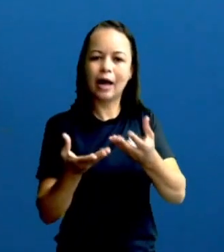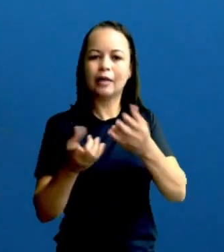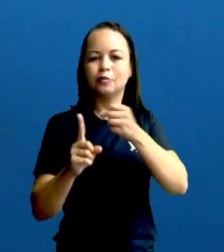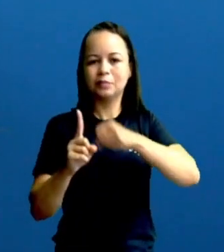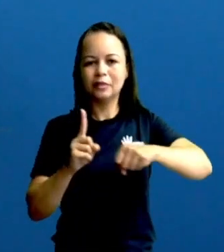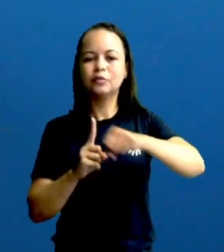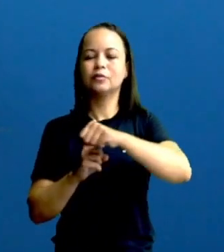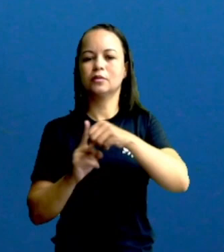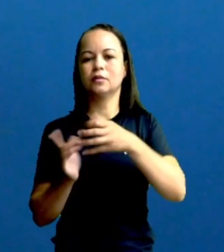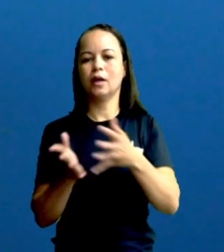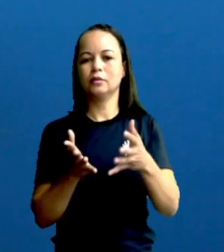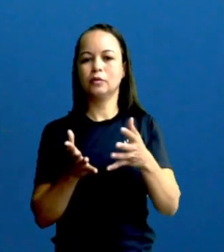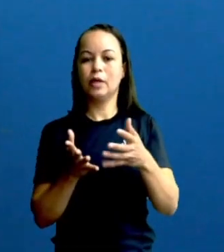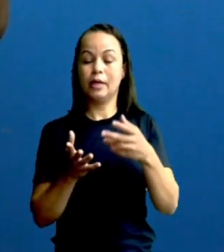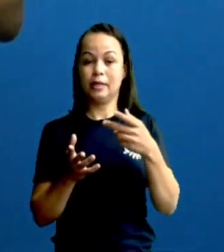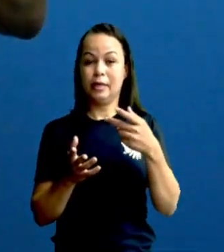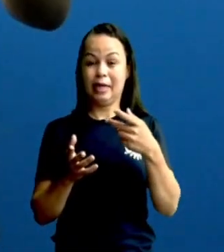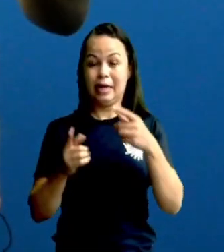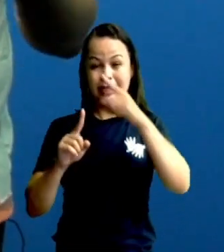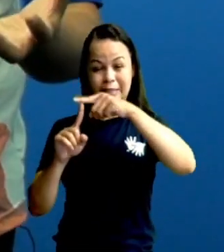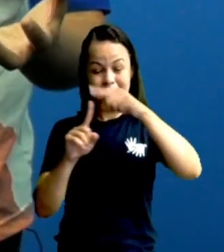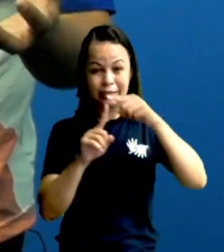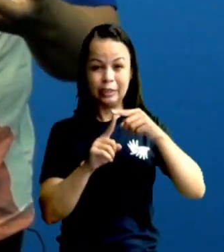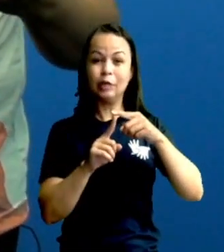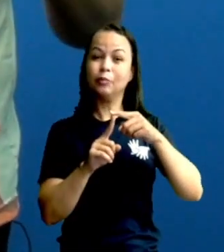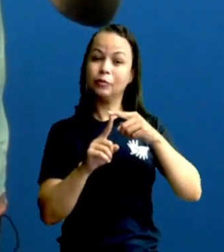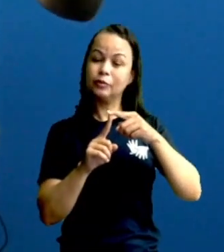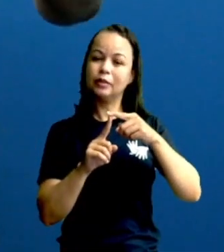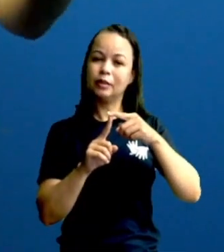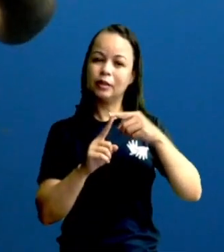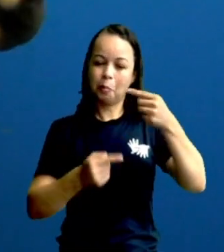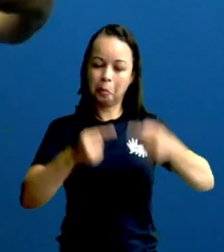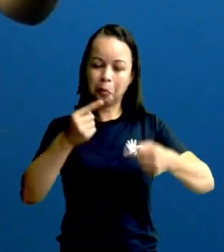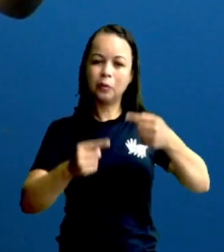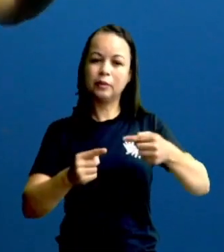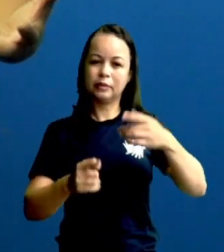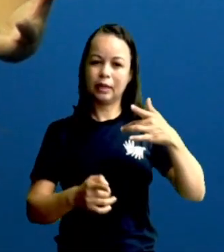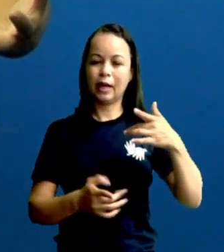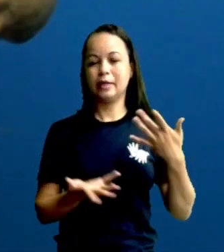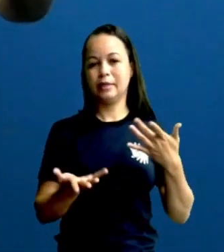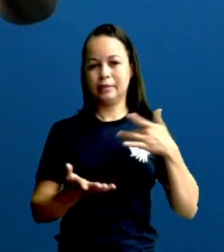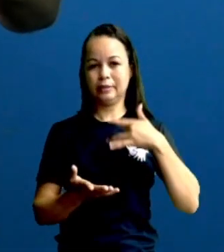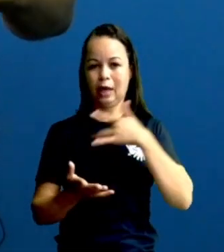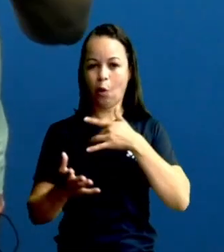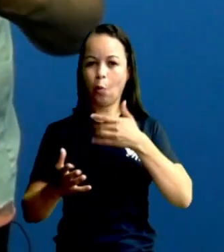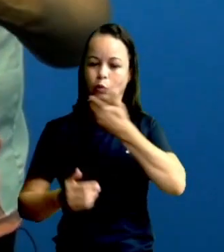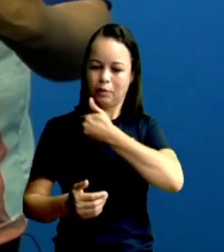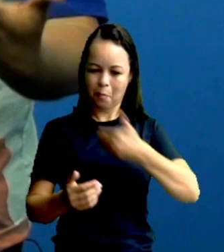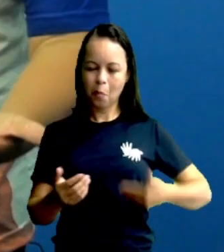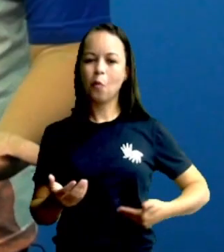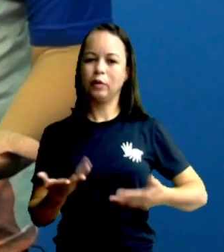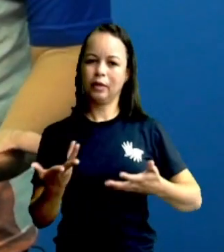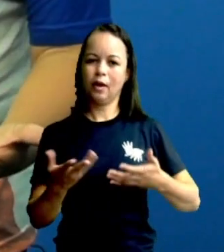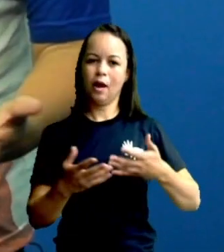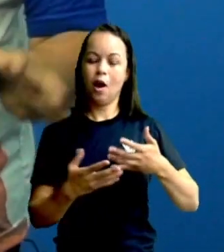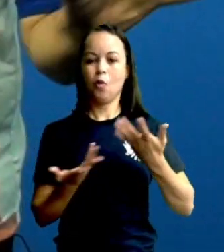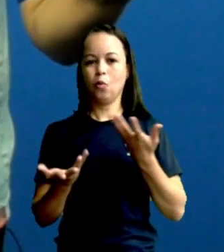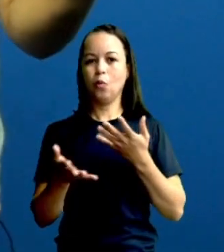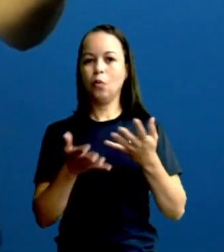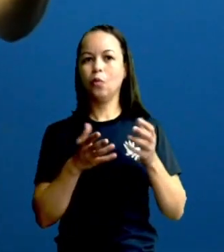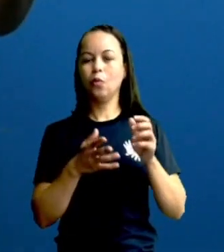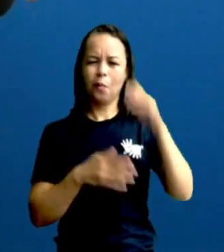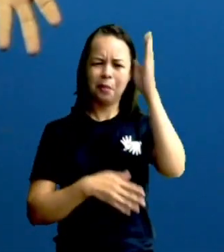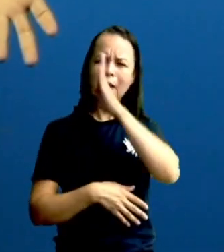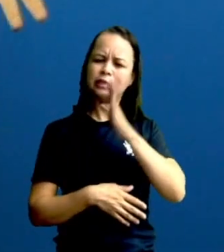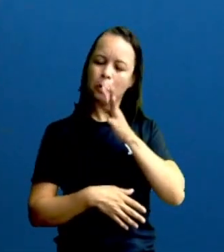tipo de política de saúde pública, o Brasil é uma grande referência mundial. O Brasil, ele é admirável. Você